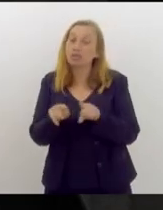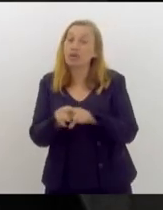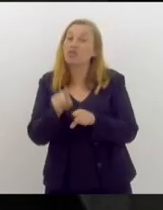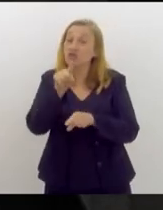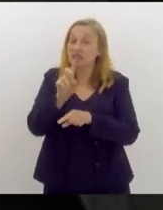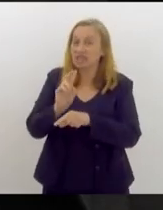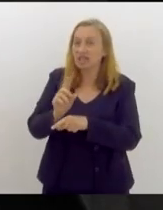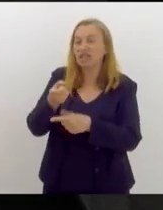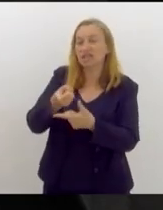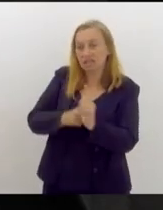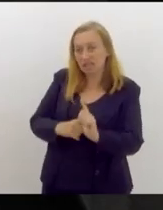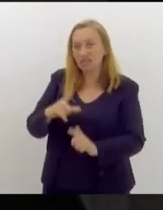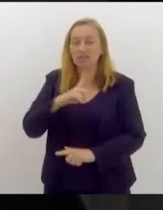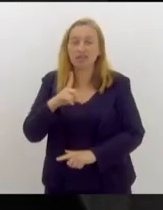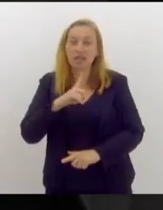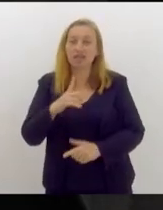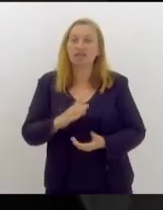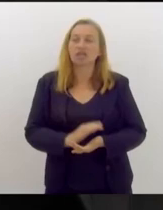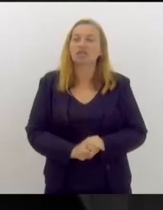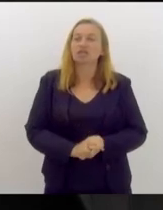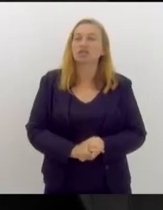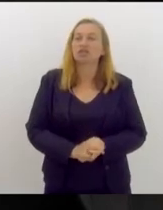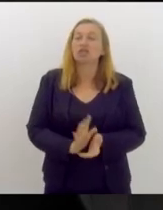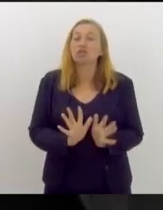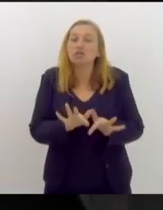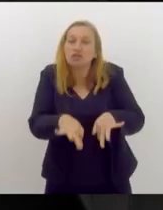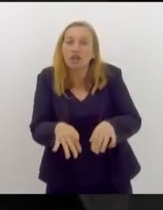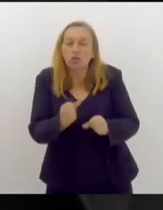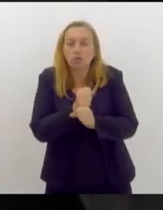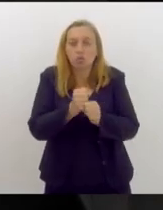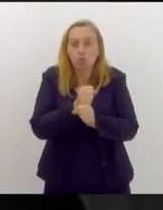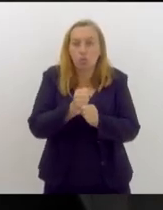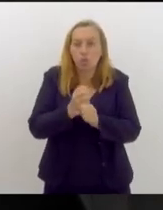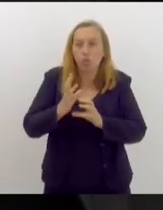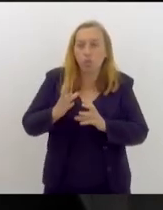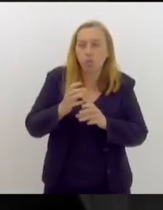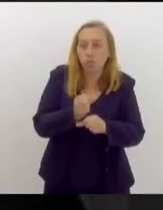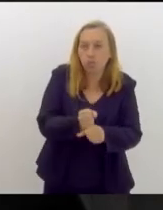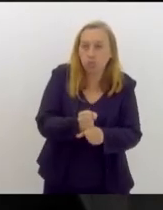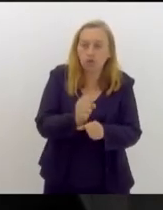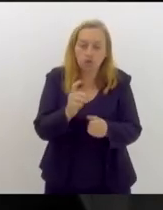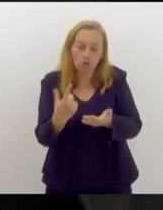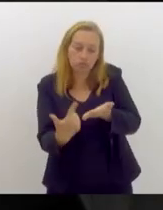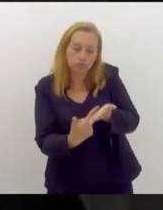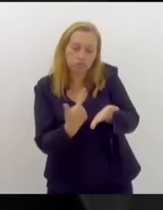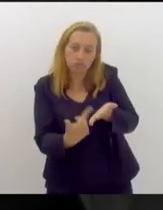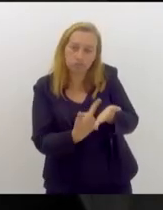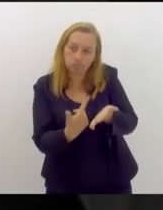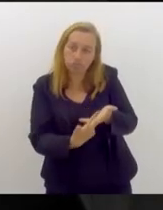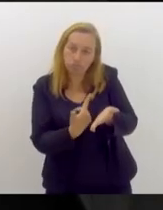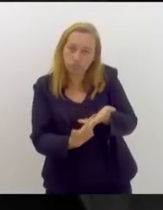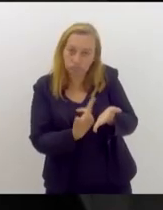e o encontro de contas no final do ano só no livrinho precário